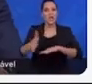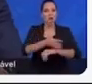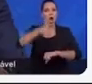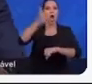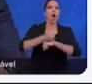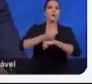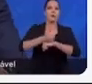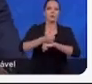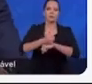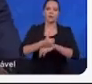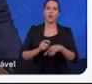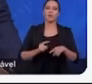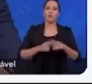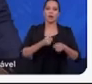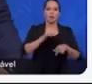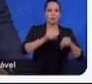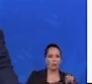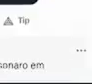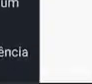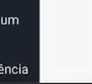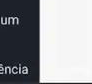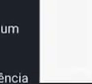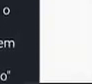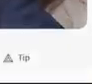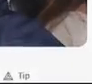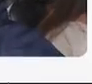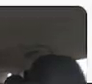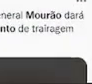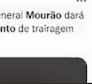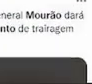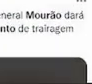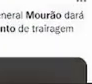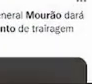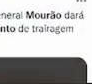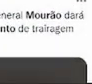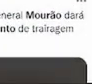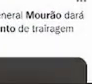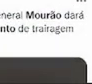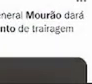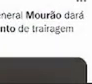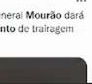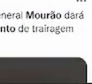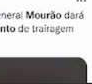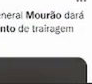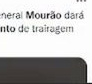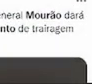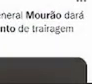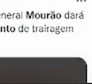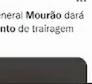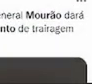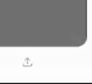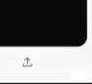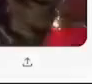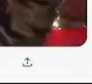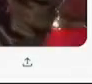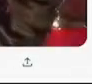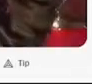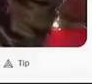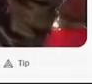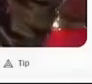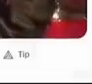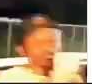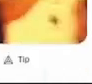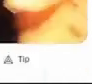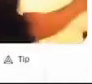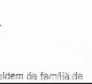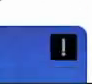deixar essa coisa nessa situação, né? Então, é isso daí, gente. Eu discordo dessa visão do pessoal e também